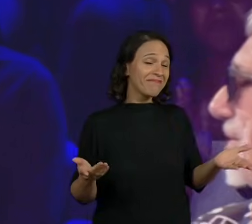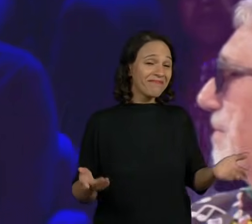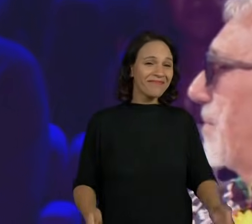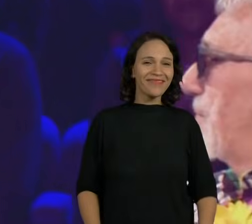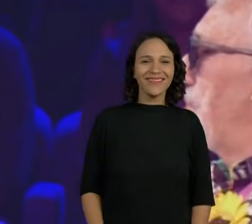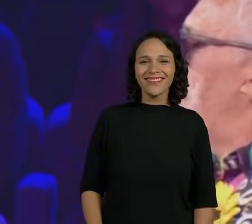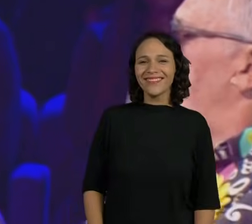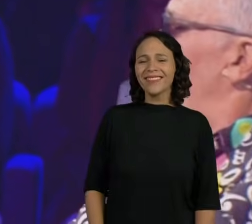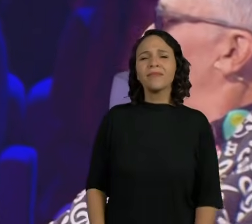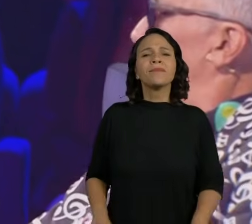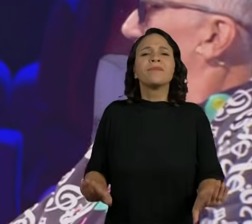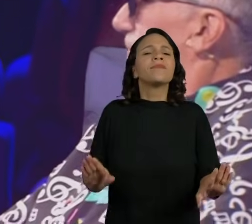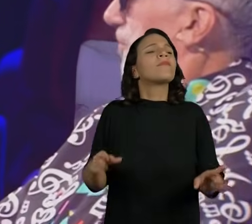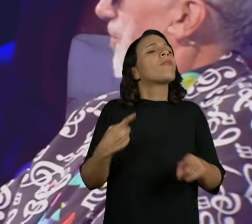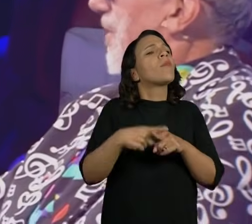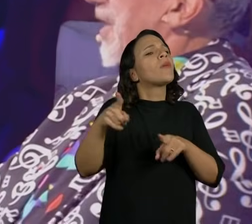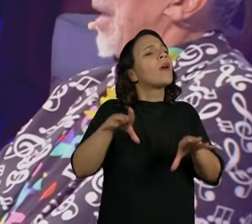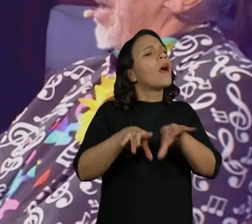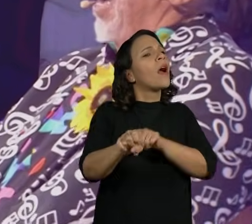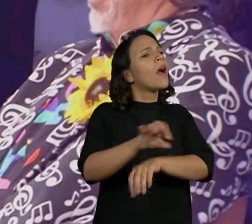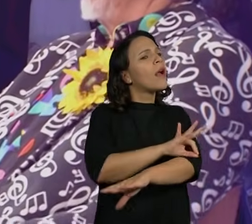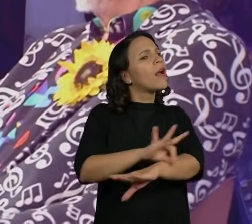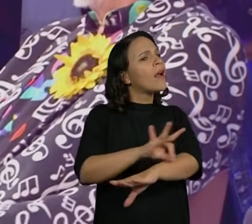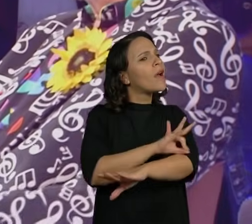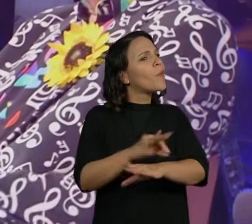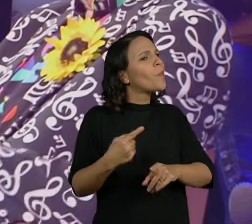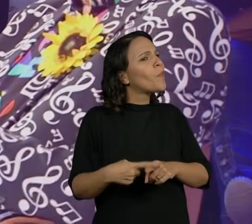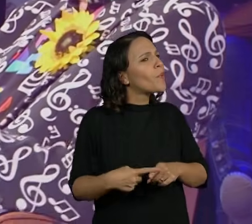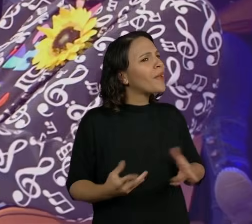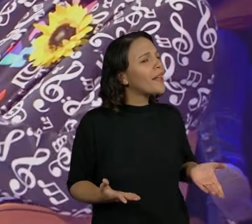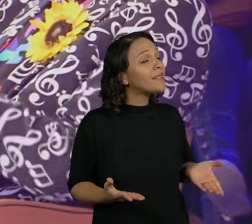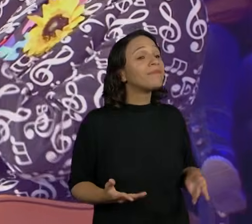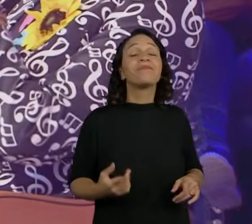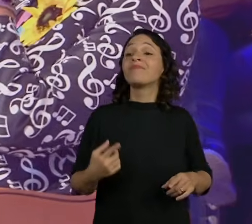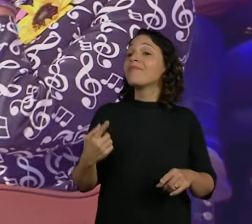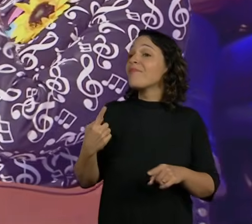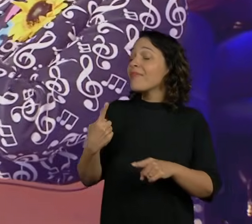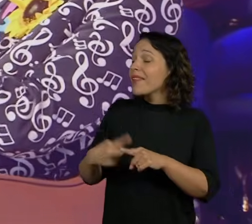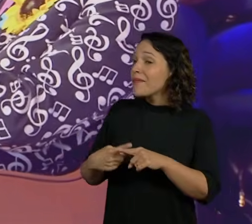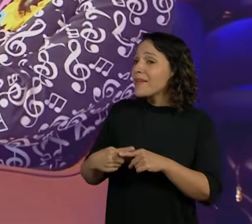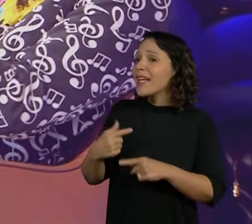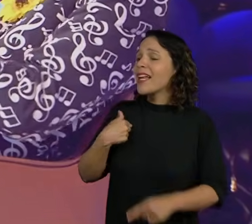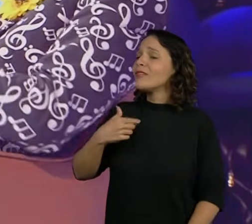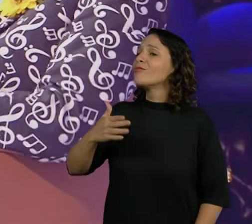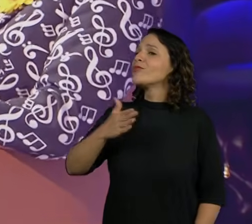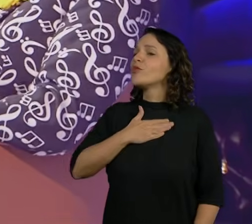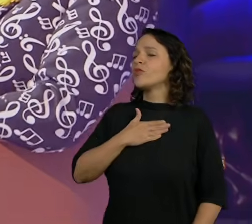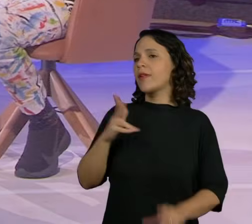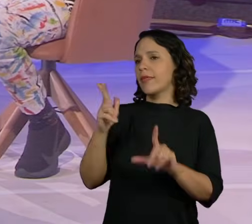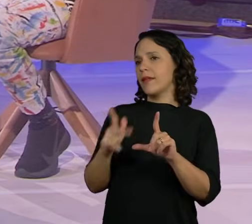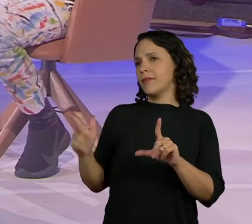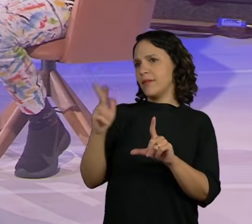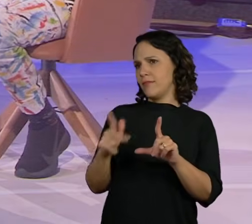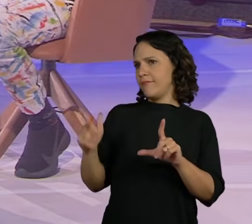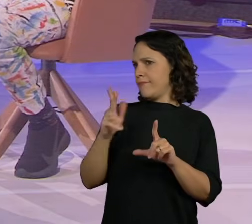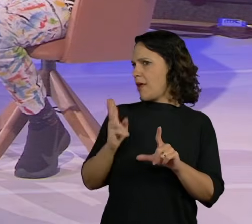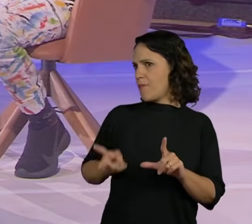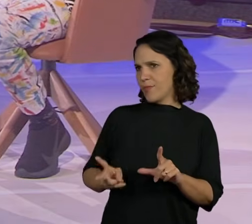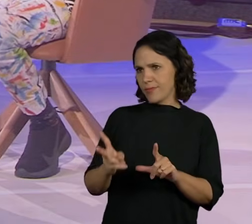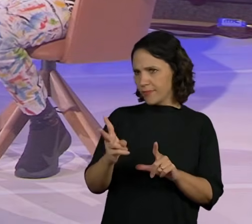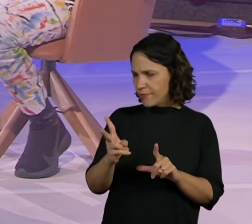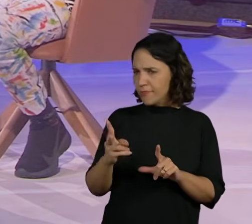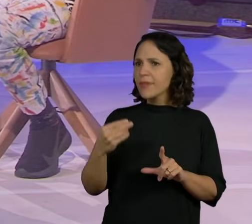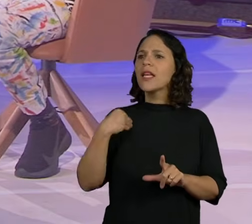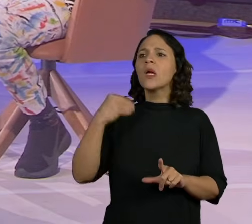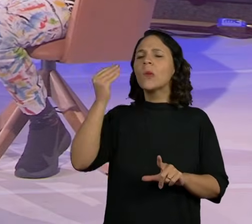E por que arquitetura, Falcão? Eu sempre gostei muito de desenho. Eu desenhava, tentava